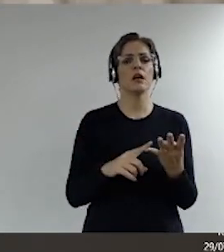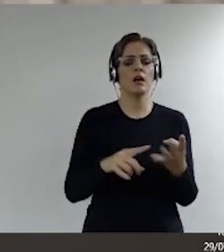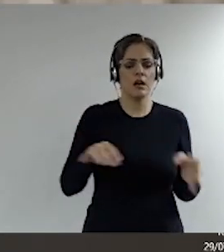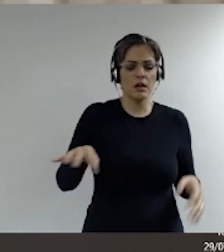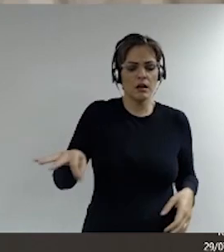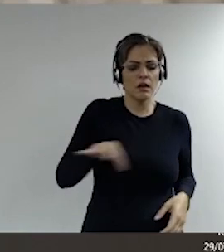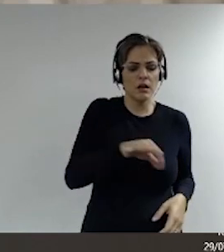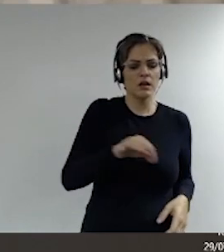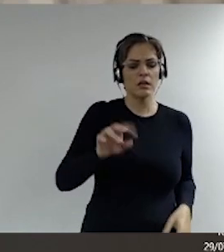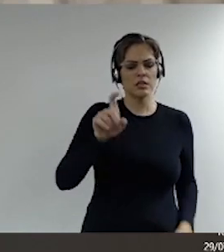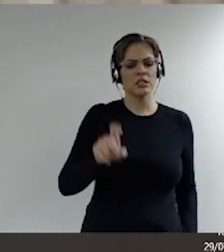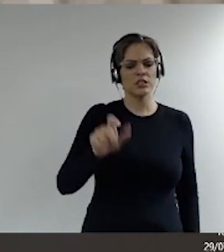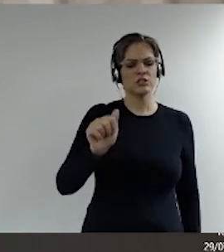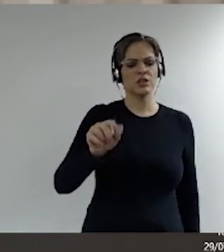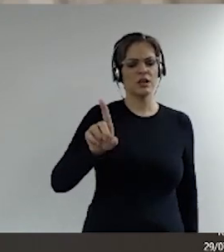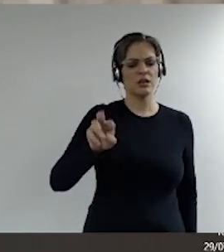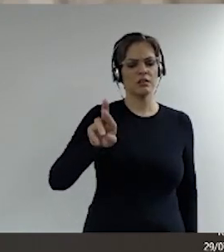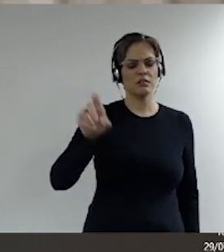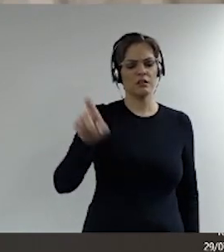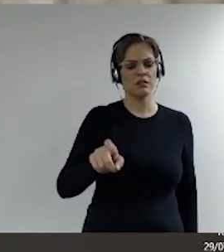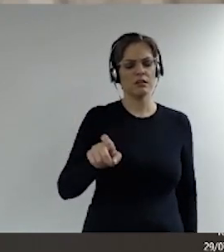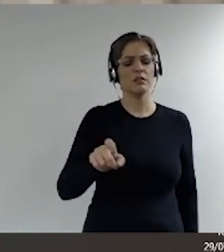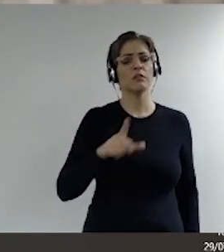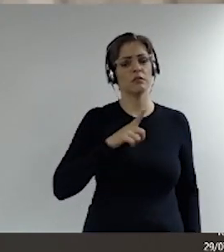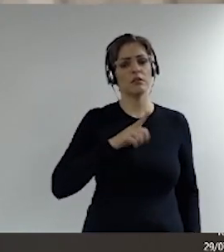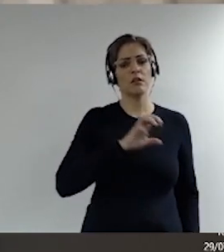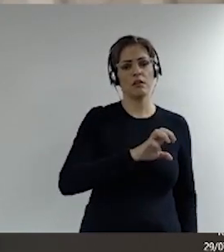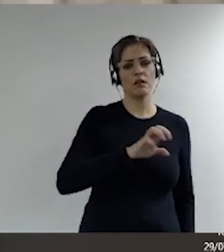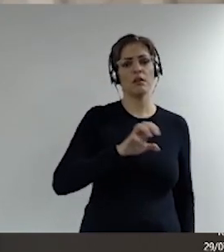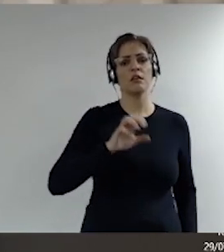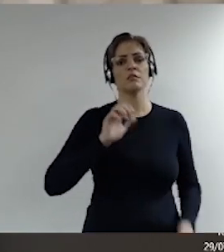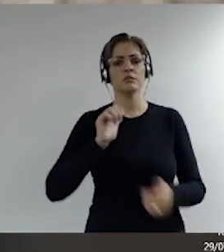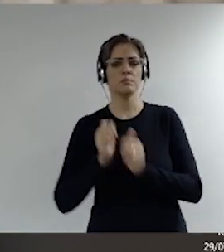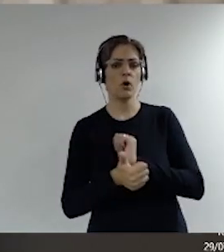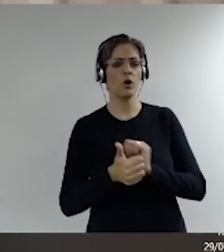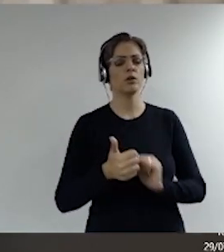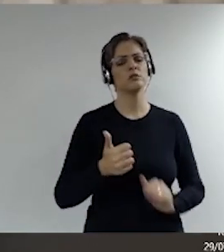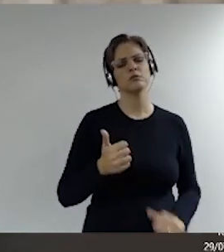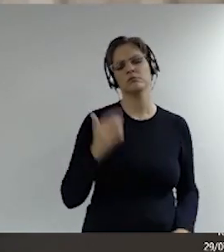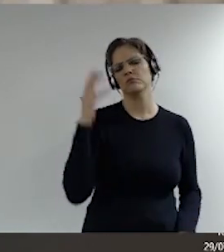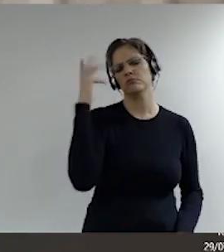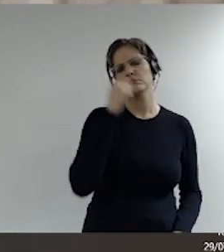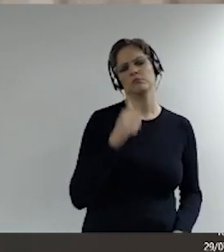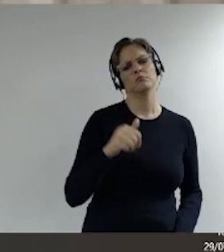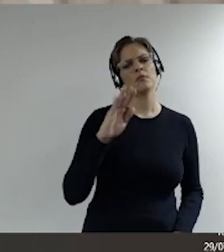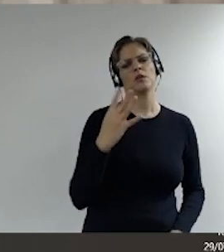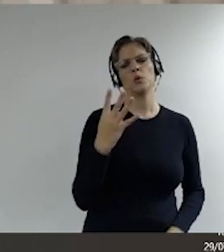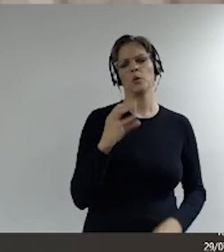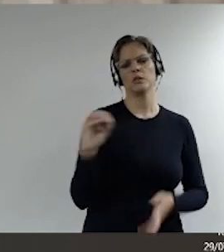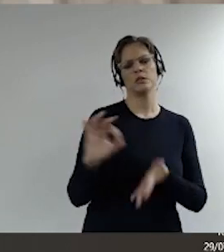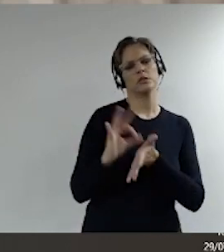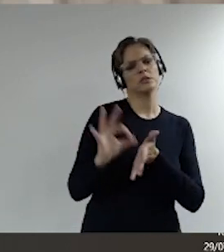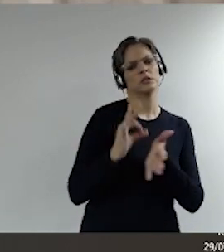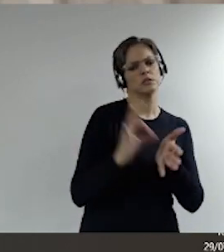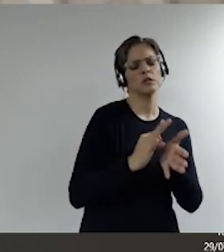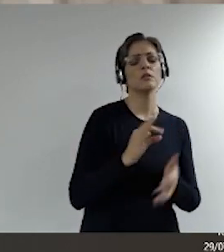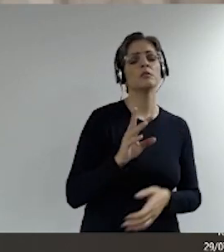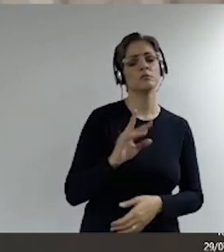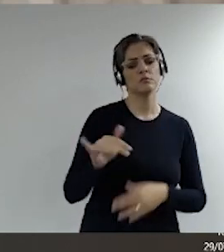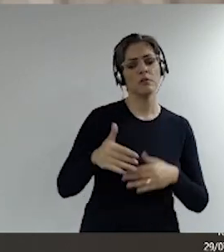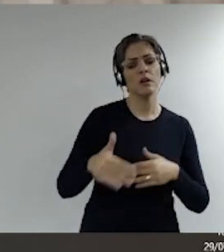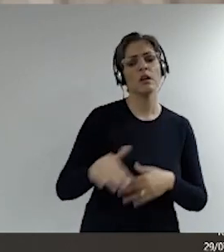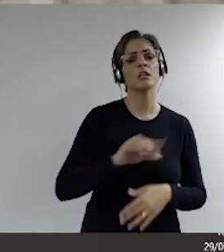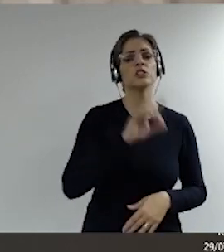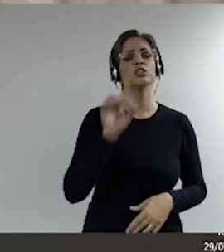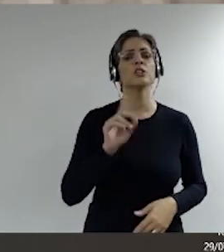xadrez eletrônico, fizemos o e-sports, um belo campeonato, mais de 400 inscrições. Agora nós vamos ter um campeonato do